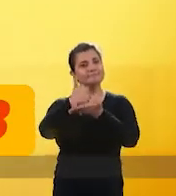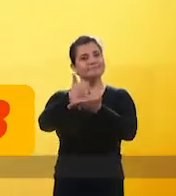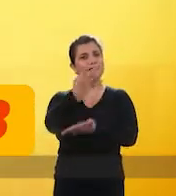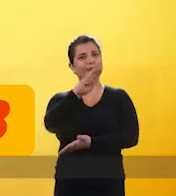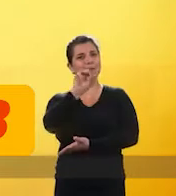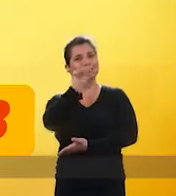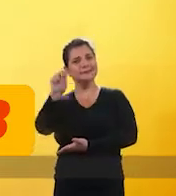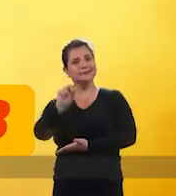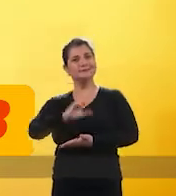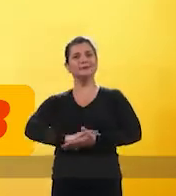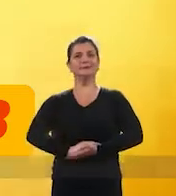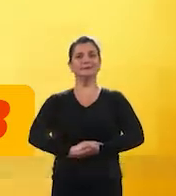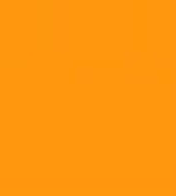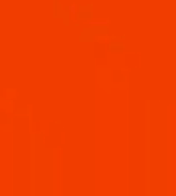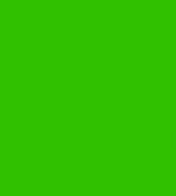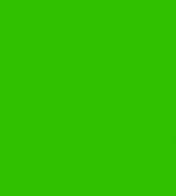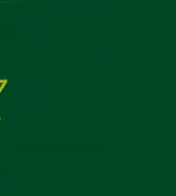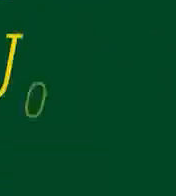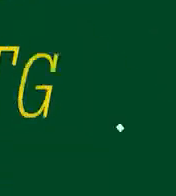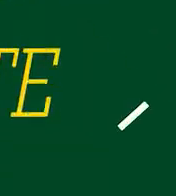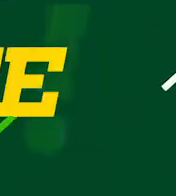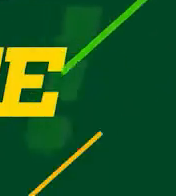que eu conto contigo. É 40-500.